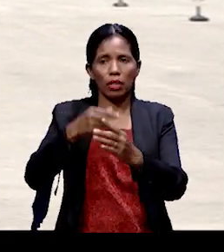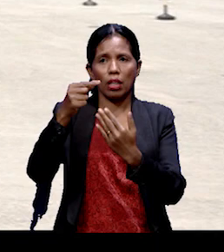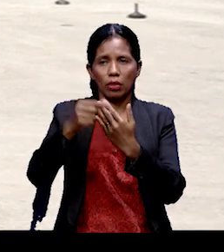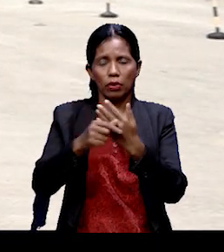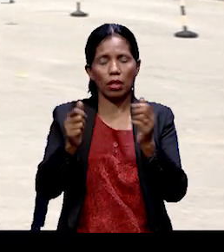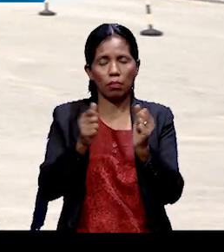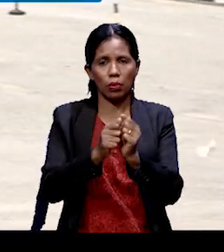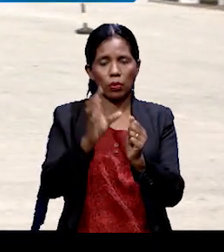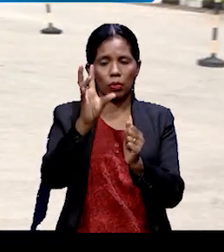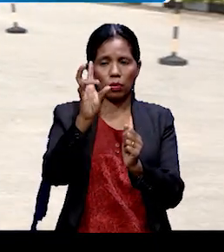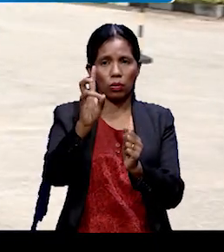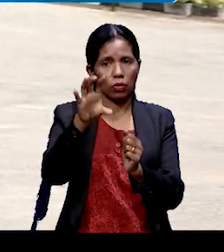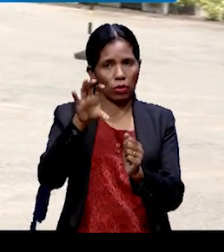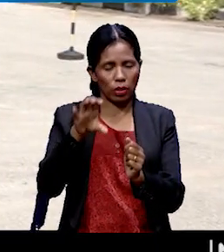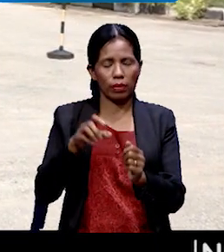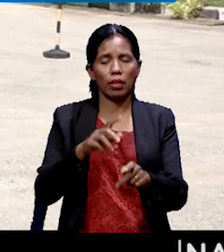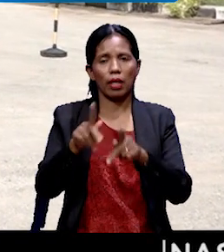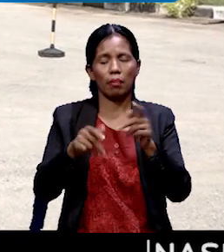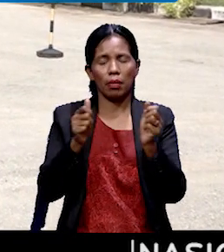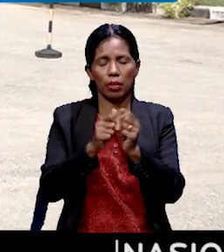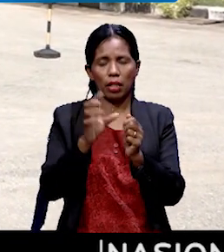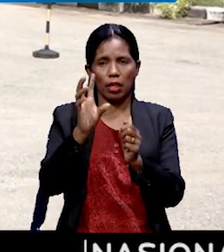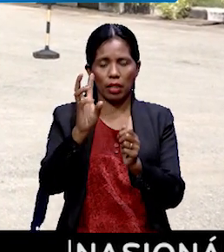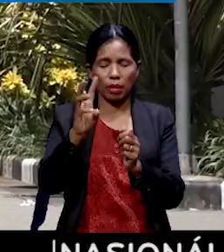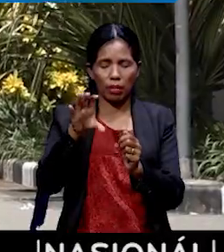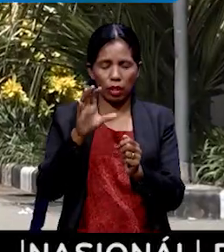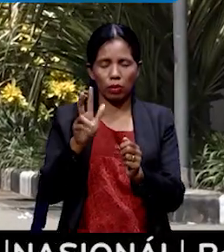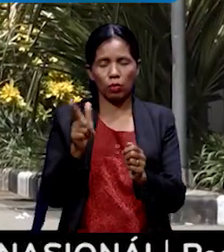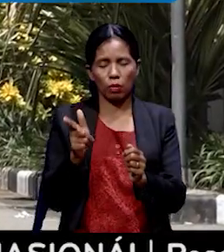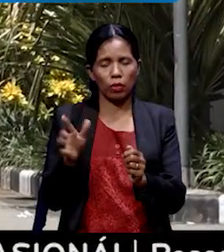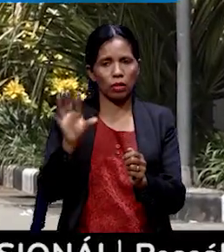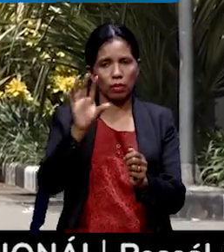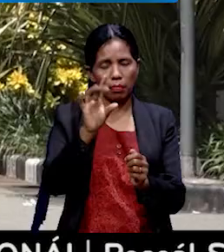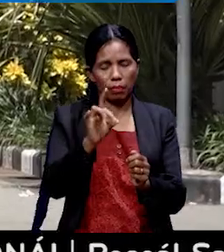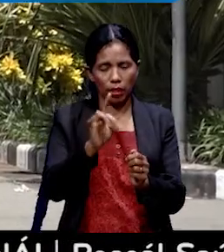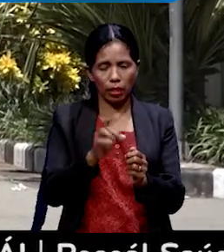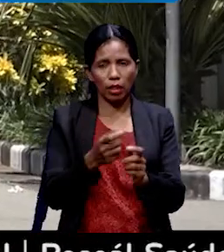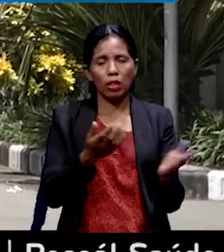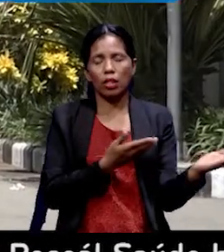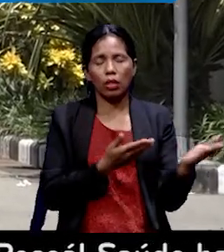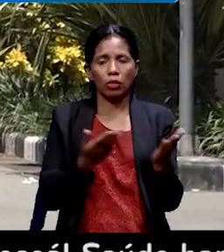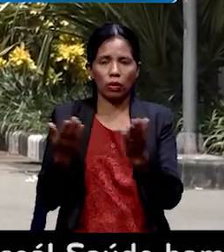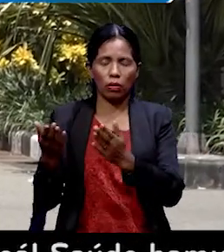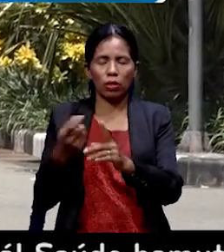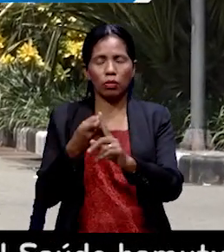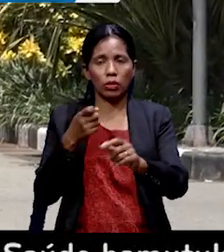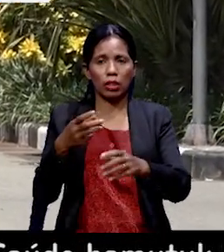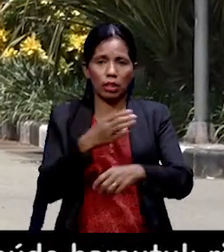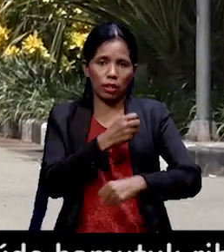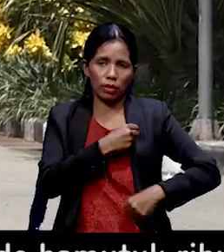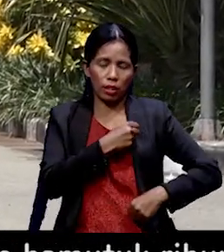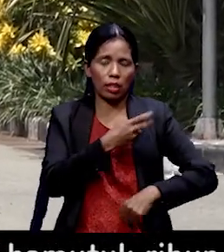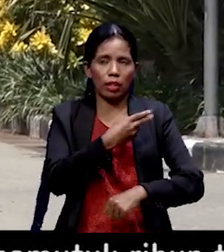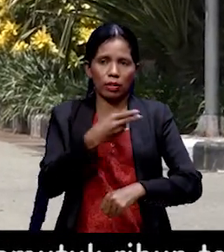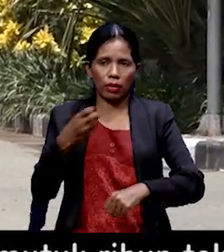katus hito. No husi número, né? Nain atusnen ruanul resensia, mag deporta ona husi autoridade de seguranza indonesia, mai timor-leste, no nain